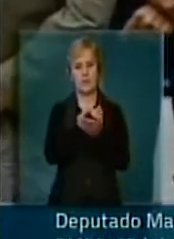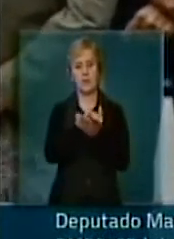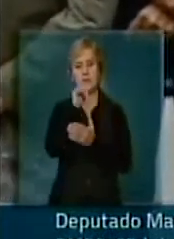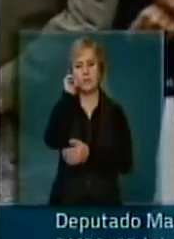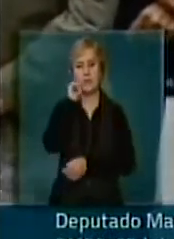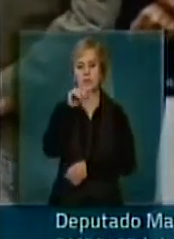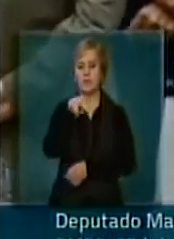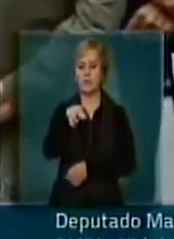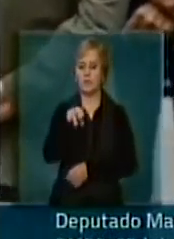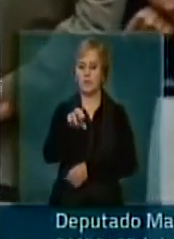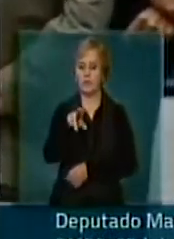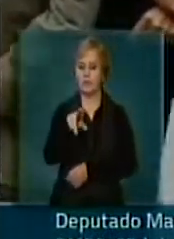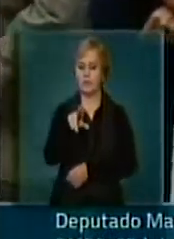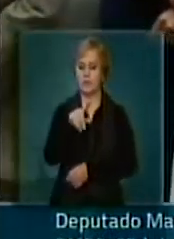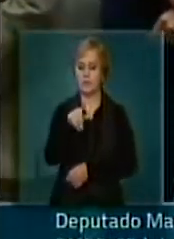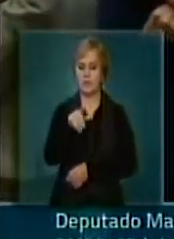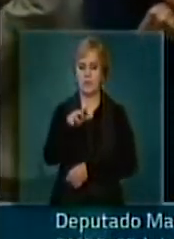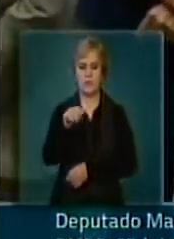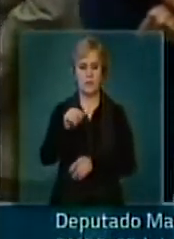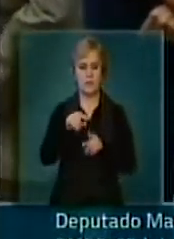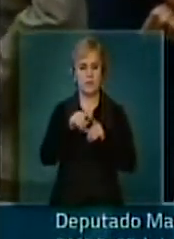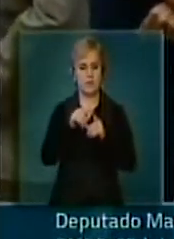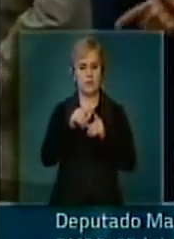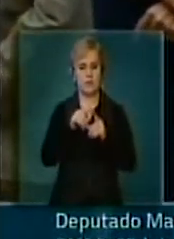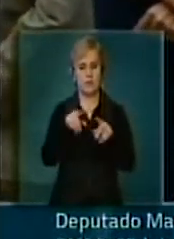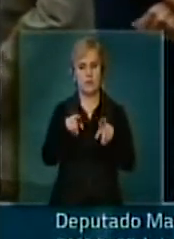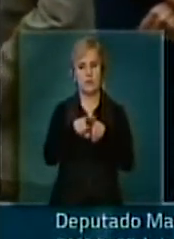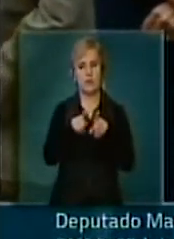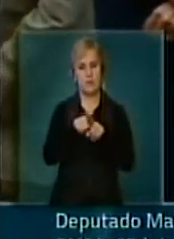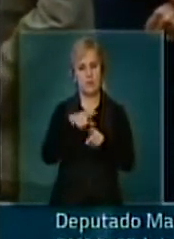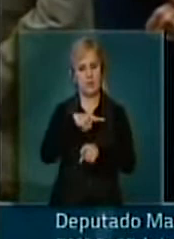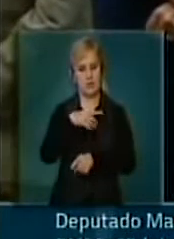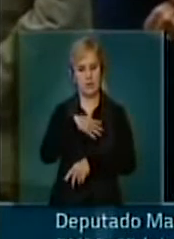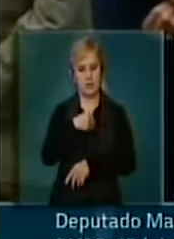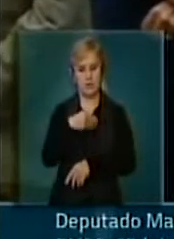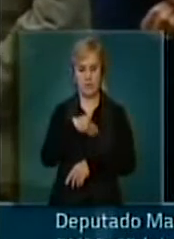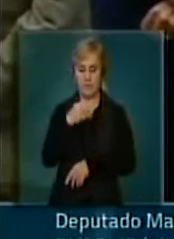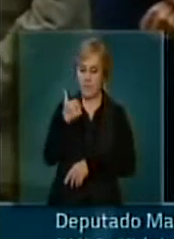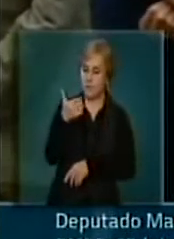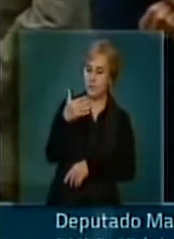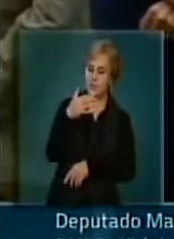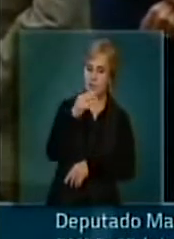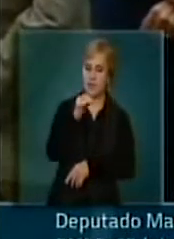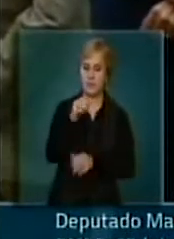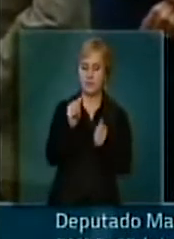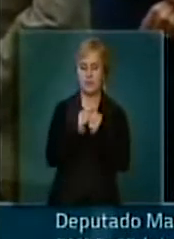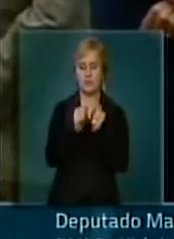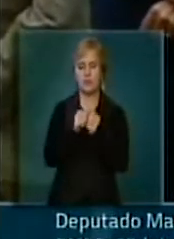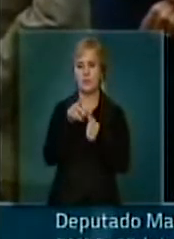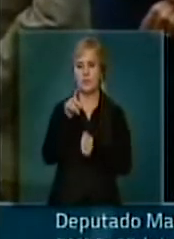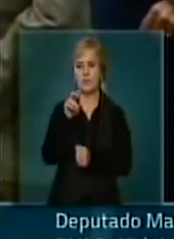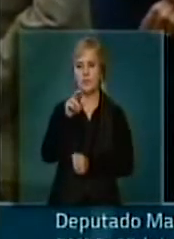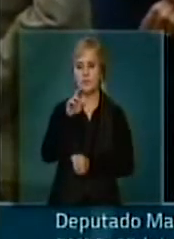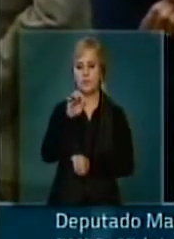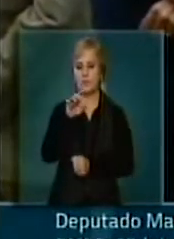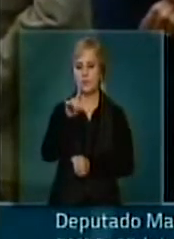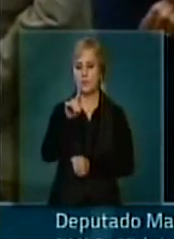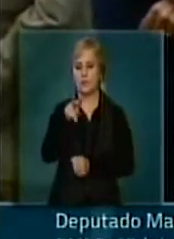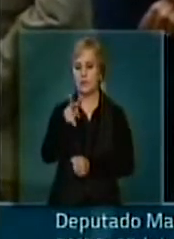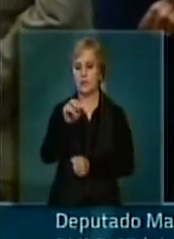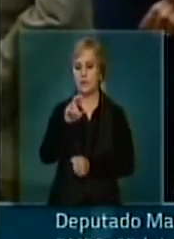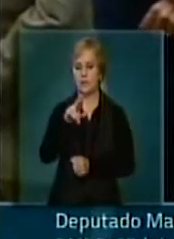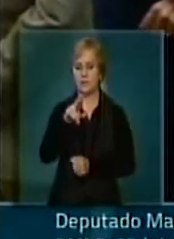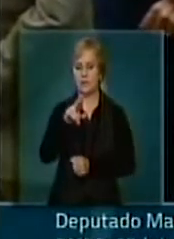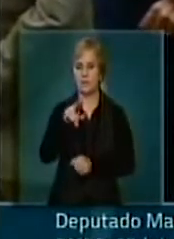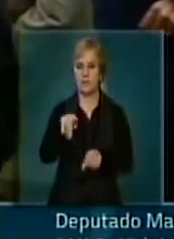Paulino Dias, o saudoso comerciante político é pai de 10 filhos, entre os quais o doutor Edivar Dias e Paulo